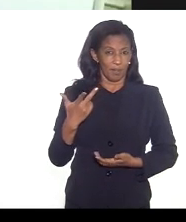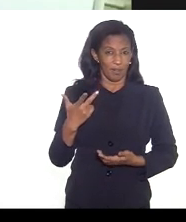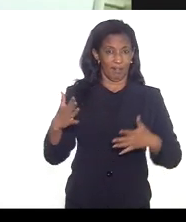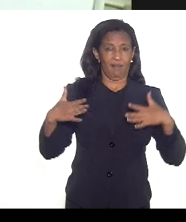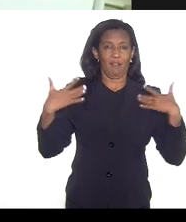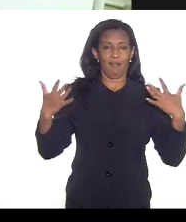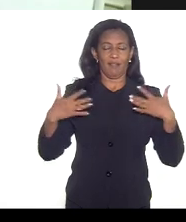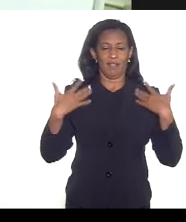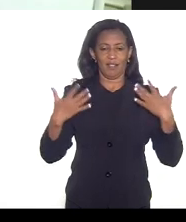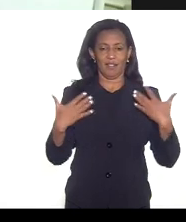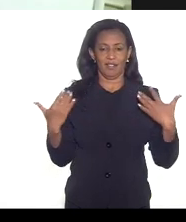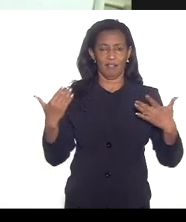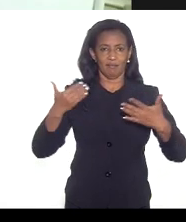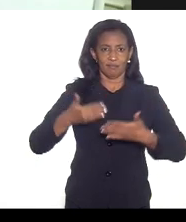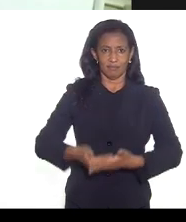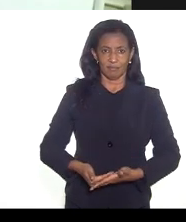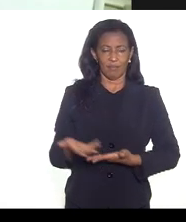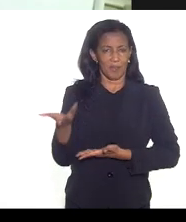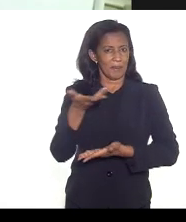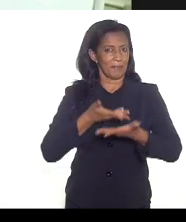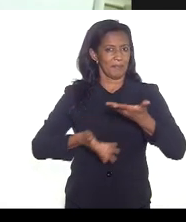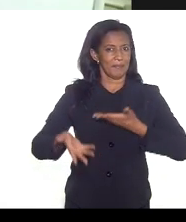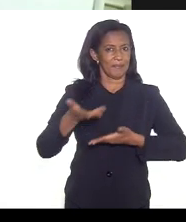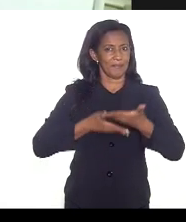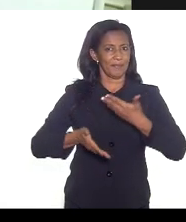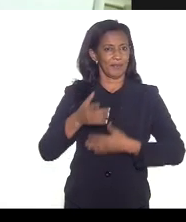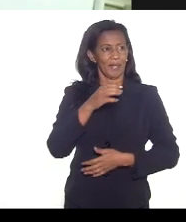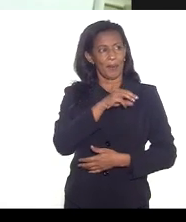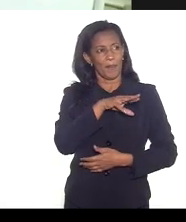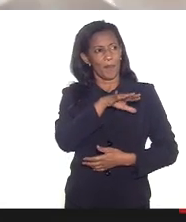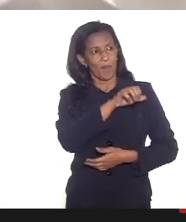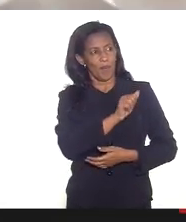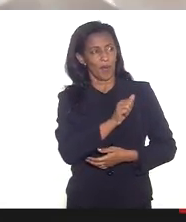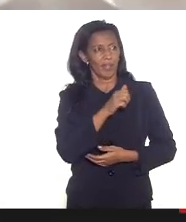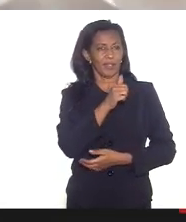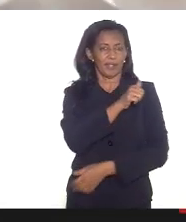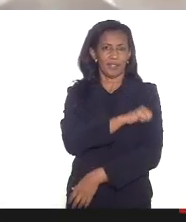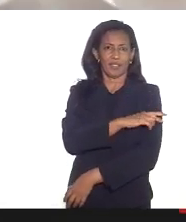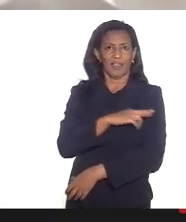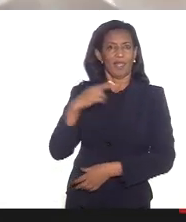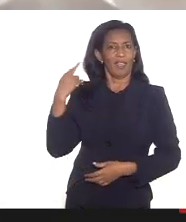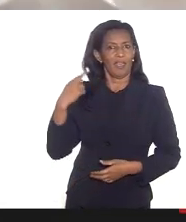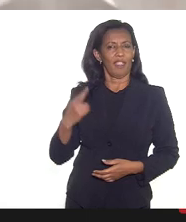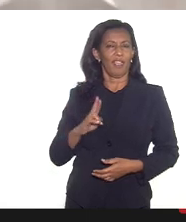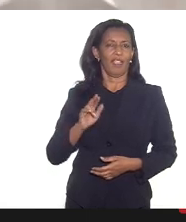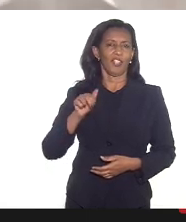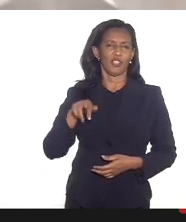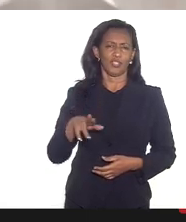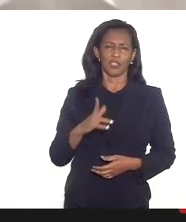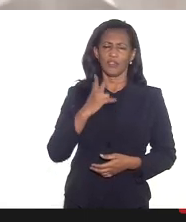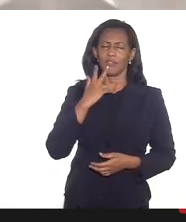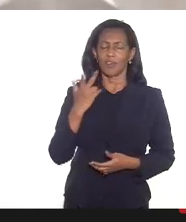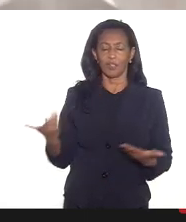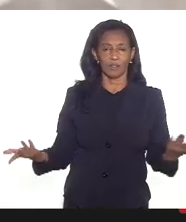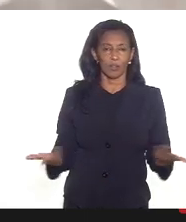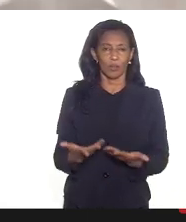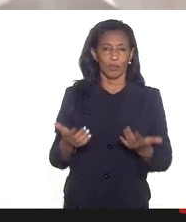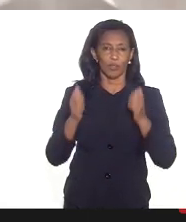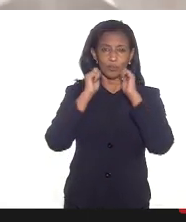de tá em parceria com a deputada Mônica Francisco a deputada Rejane e dizer que hoje